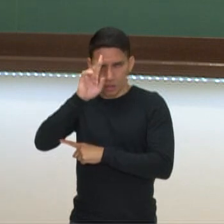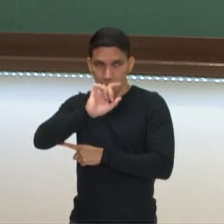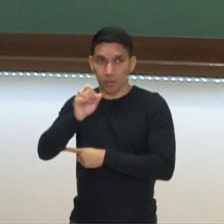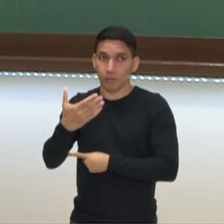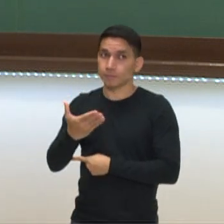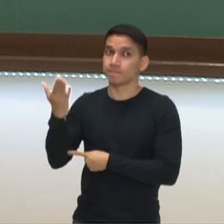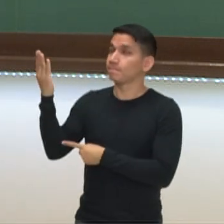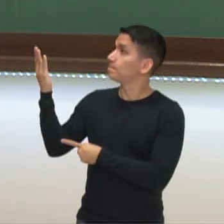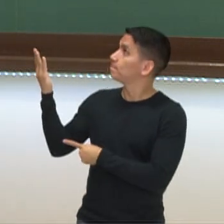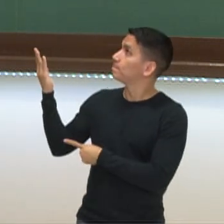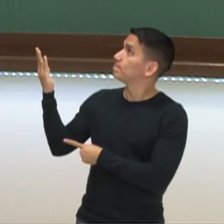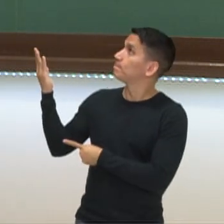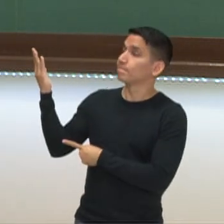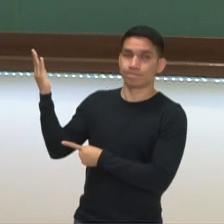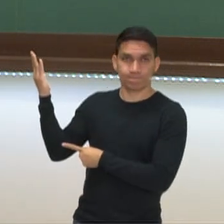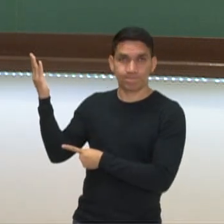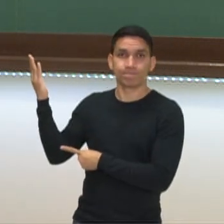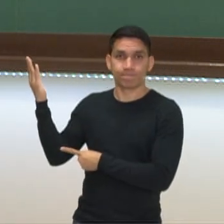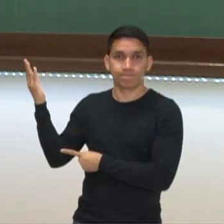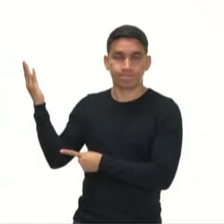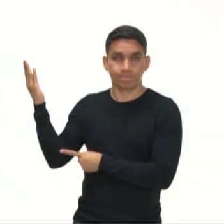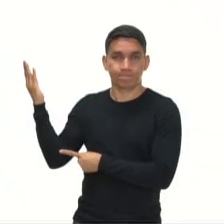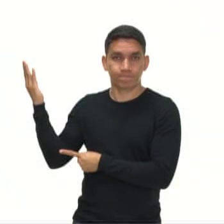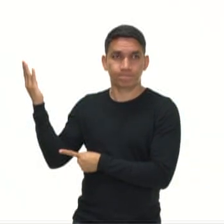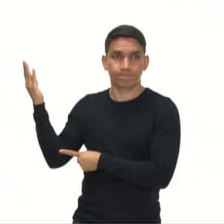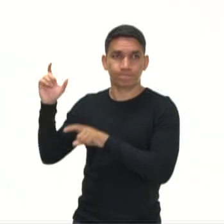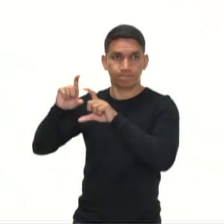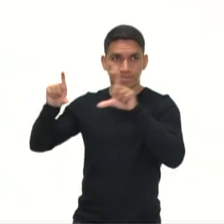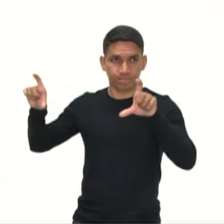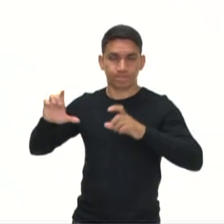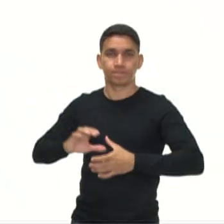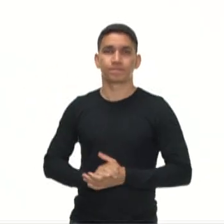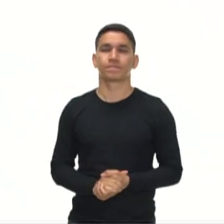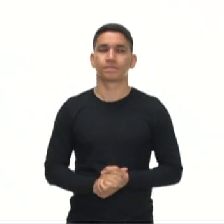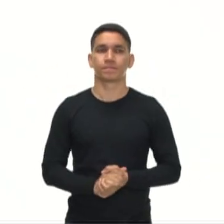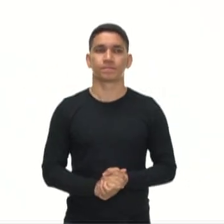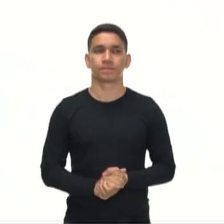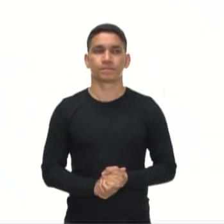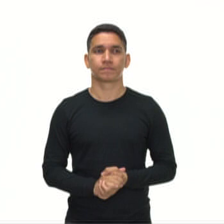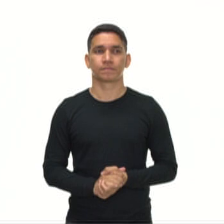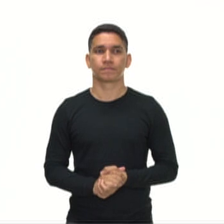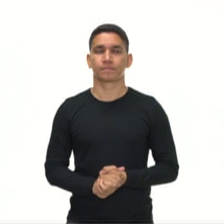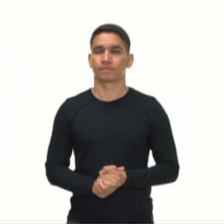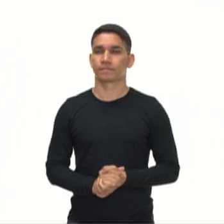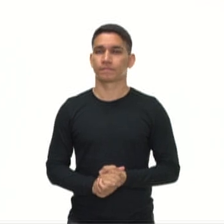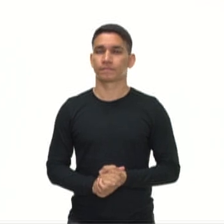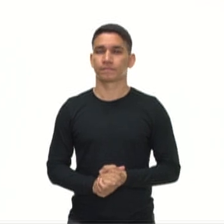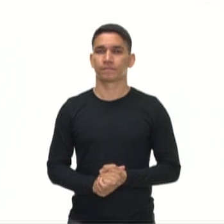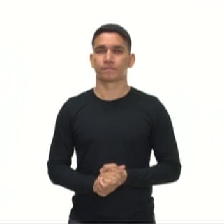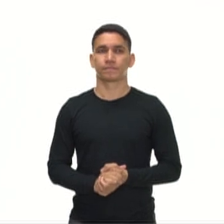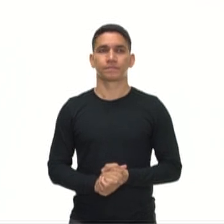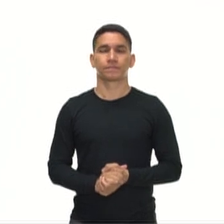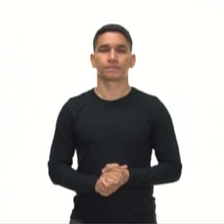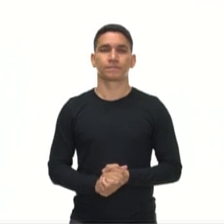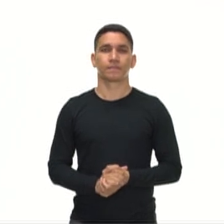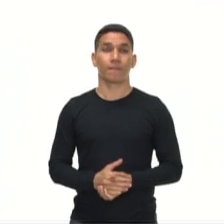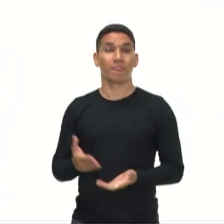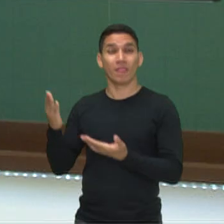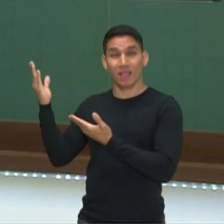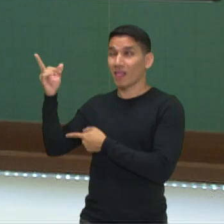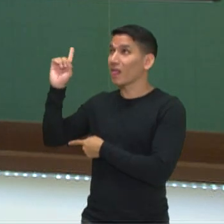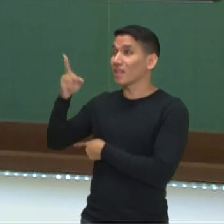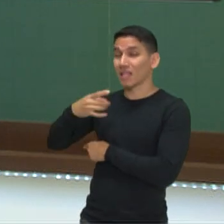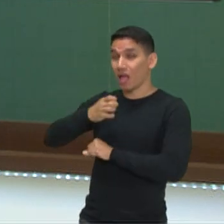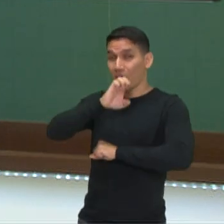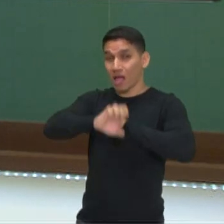é 1,6 vezes 10 elevado a menos 19 coulombs. Essa é a carga